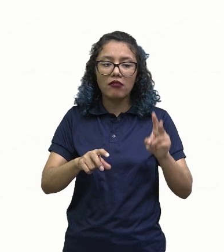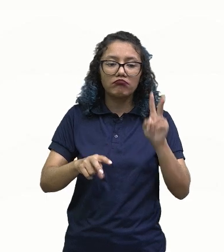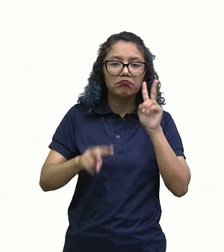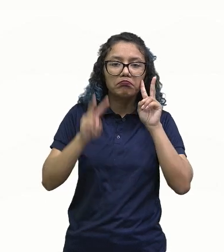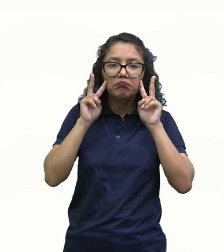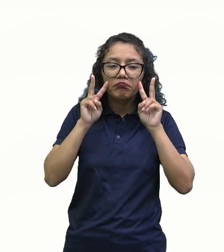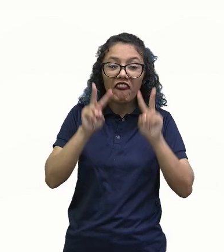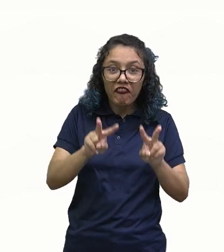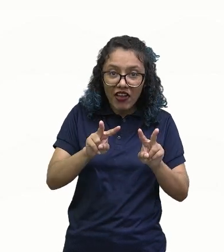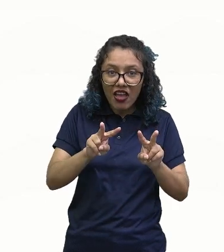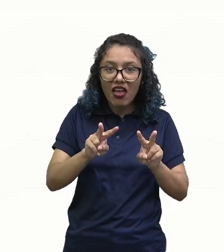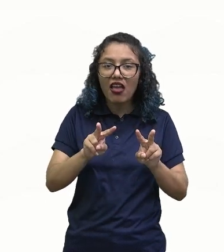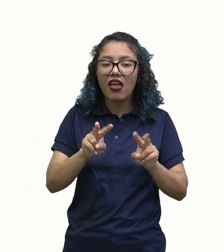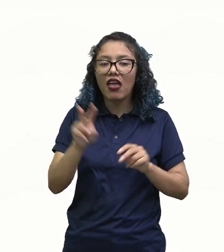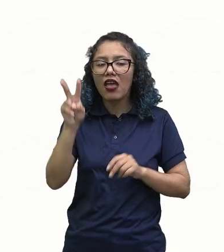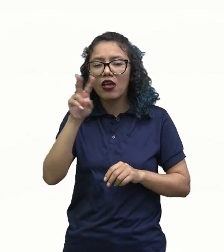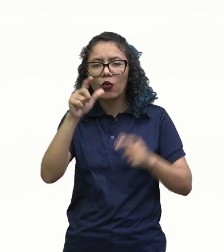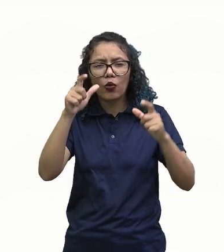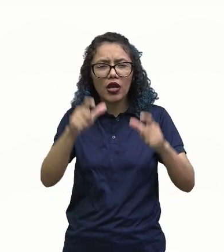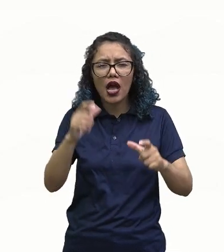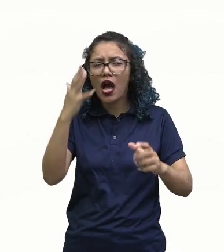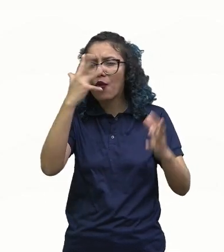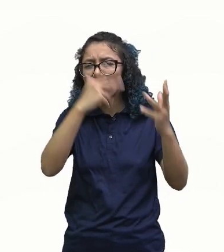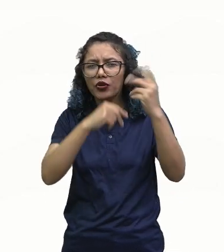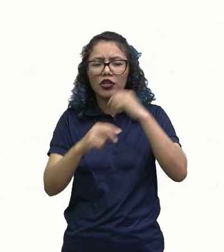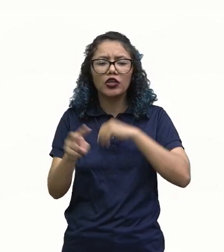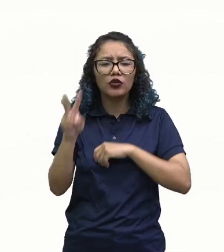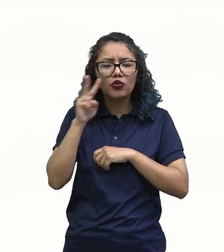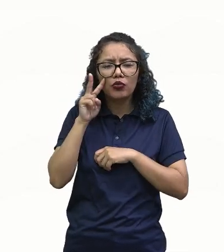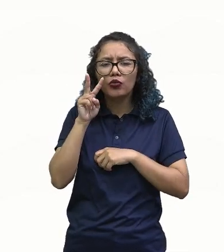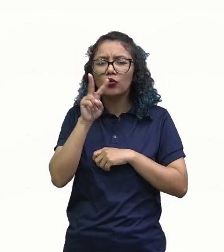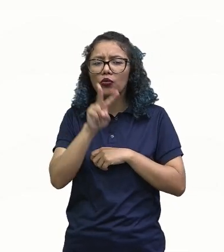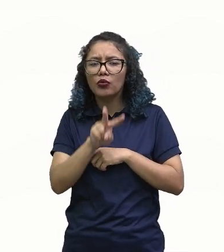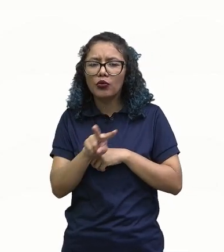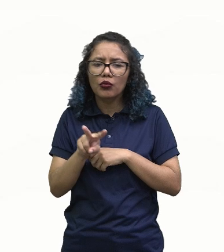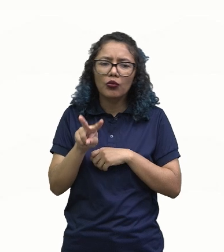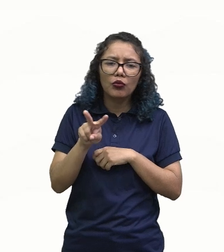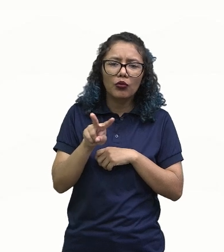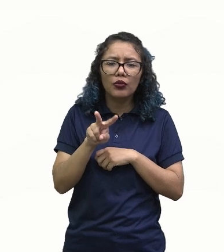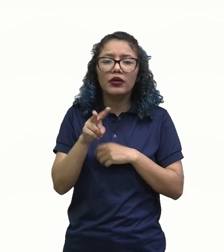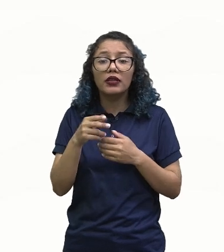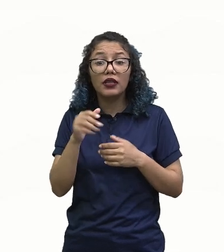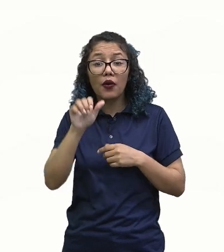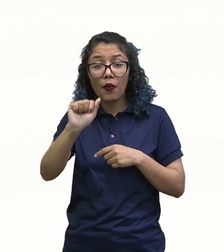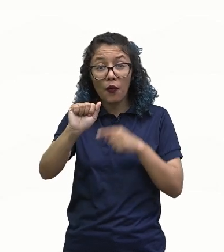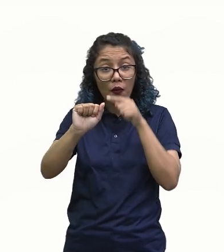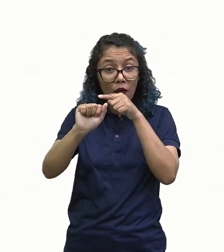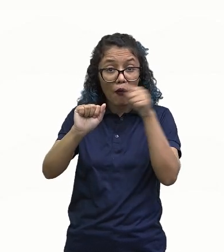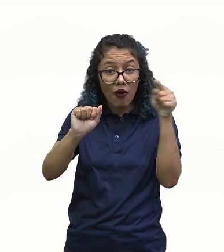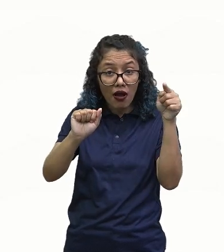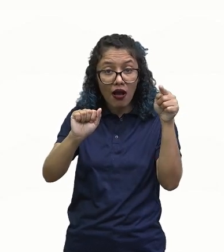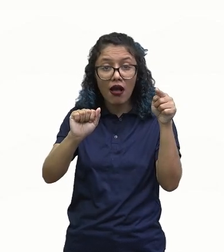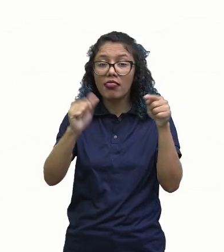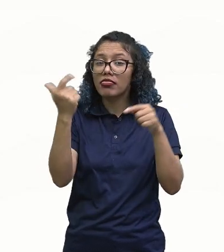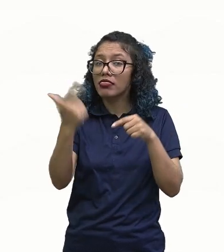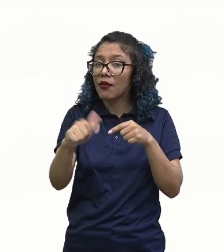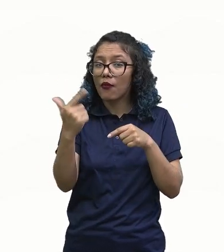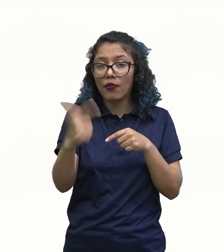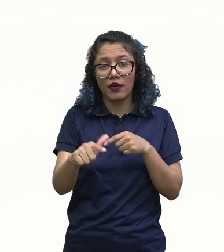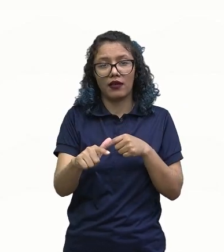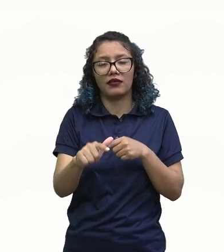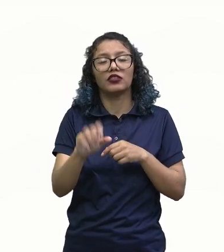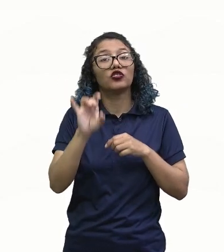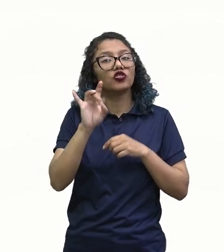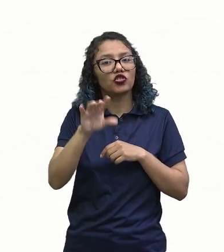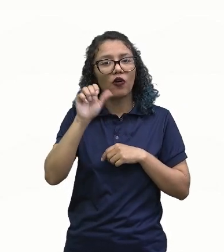lugar bonito, aí essa palavra aqui, ó, esse azinho não vai ter crase. Tá?